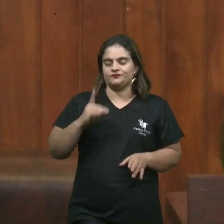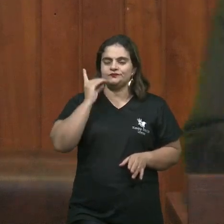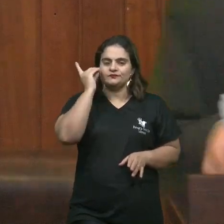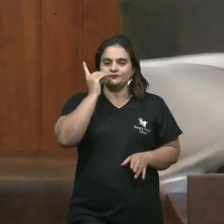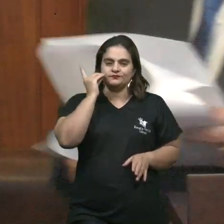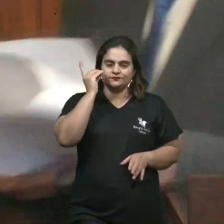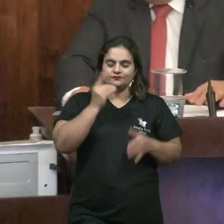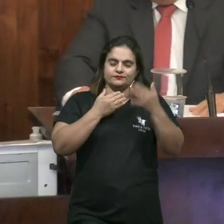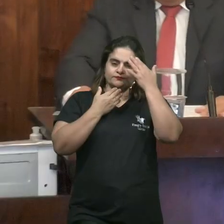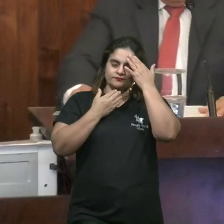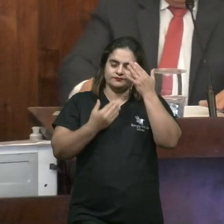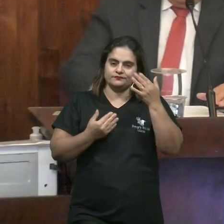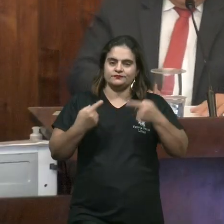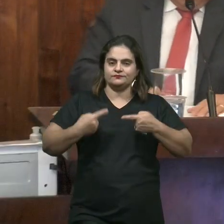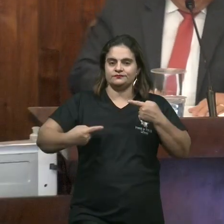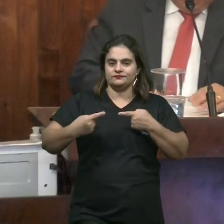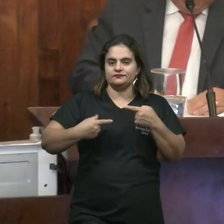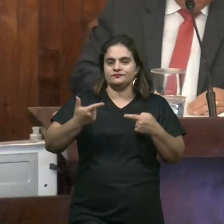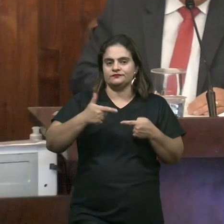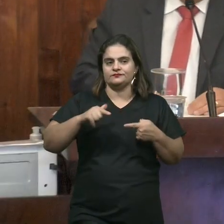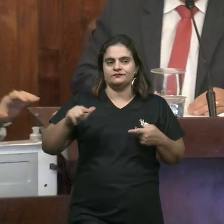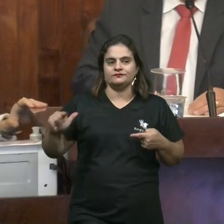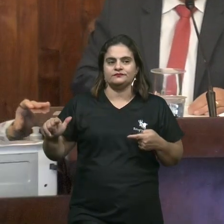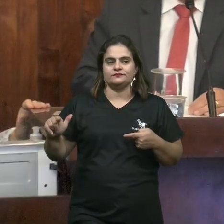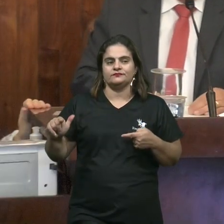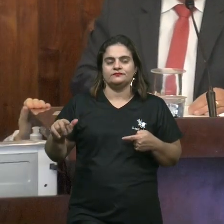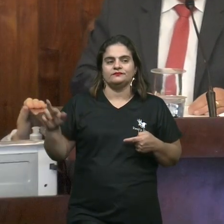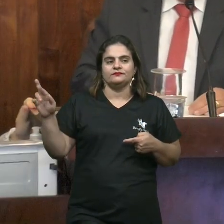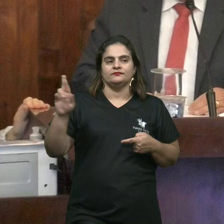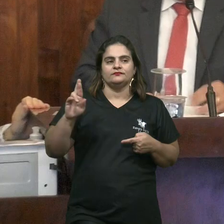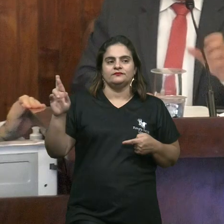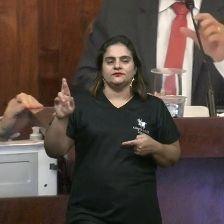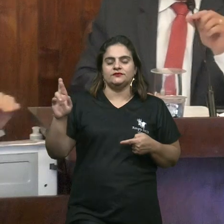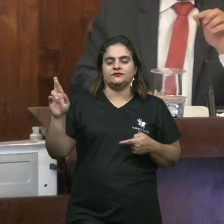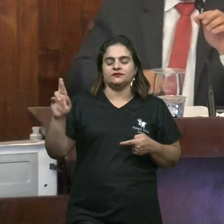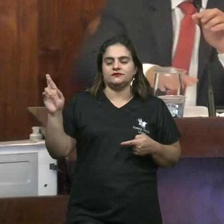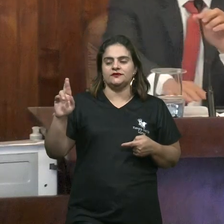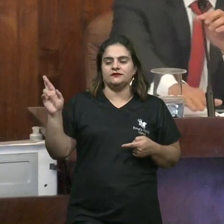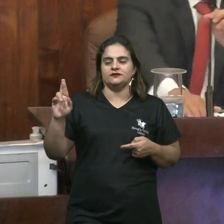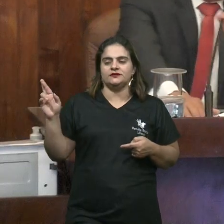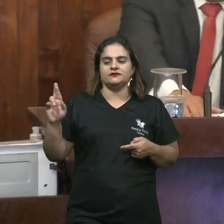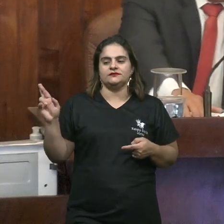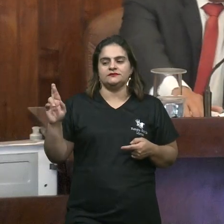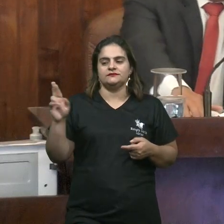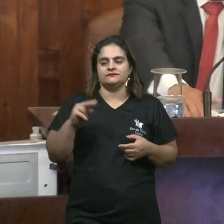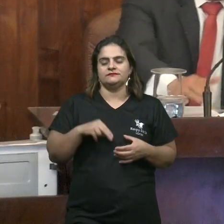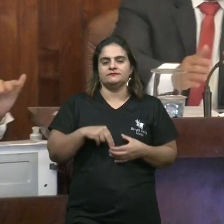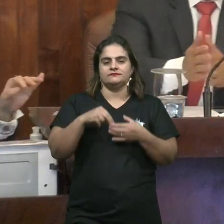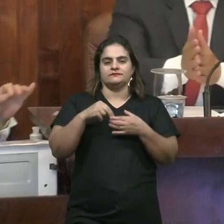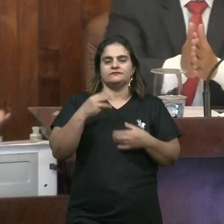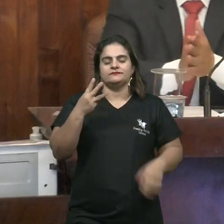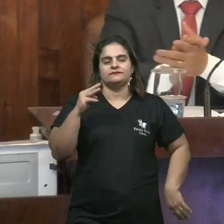obrigado. Continua a discussão. O pastor da escrita é do Rogerinho. Na forma regimental dispõe de três minutos.